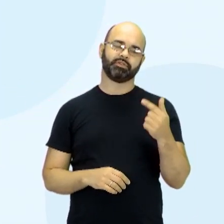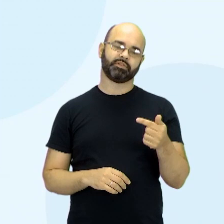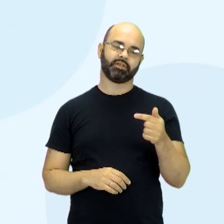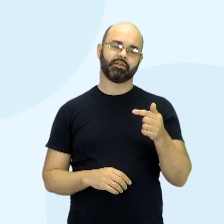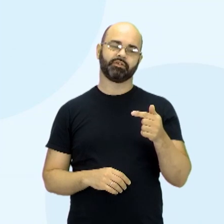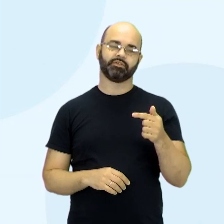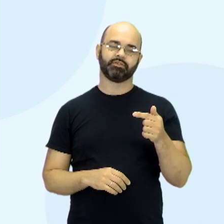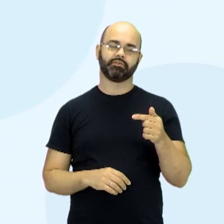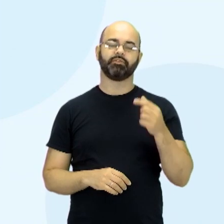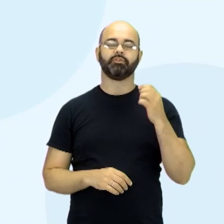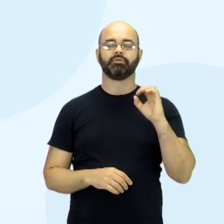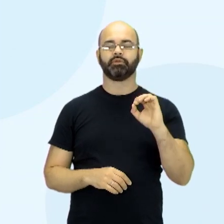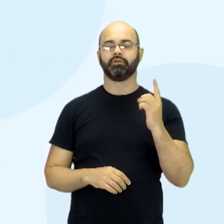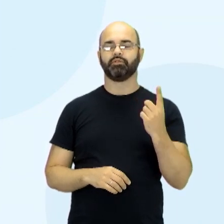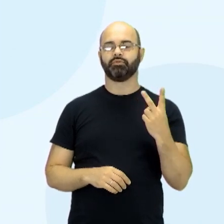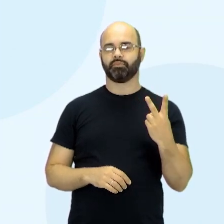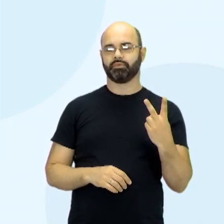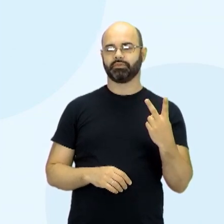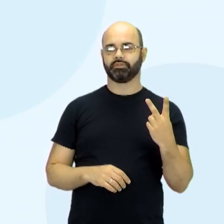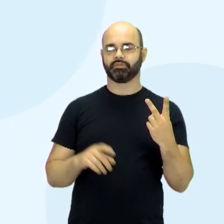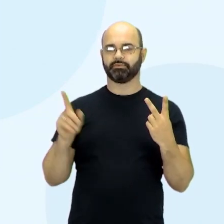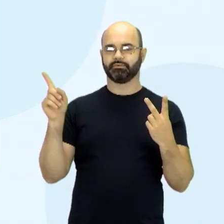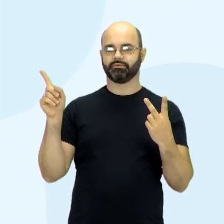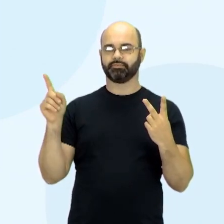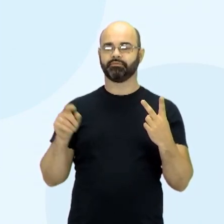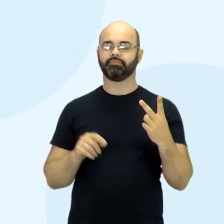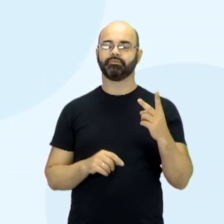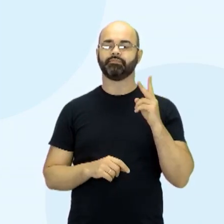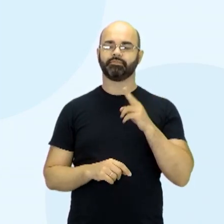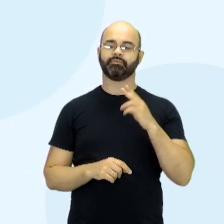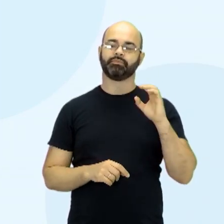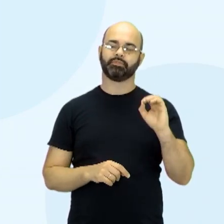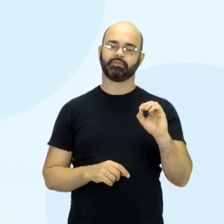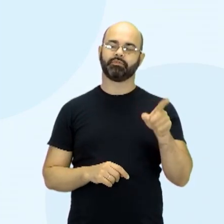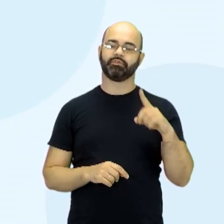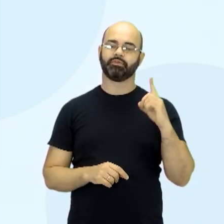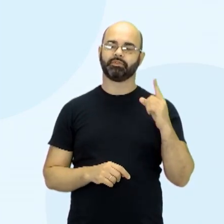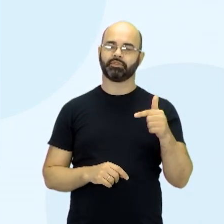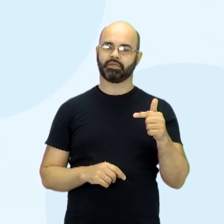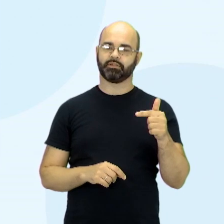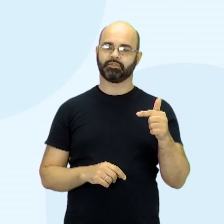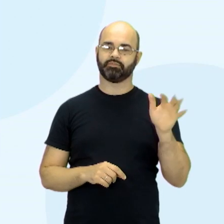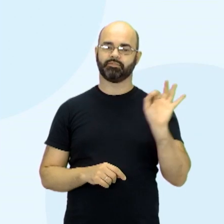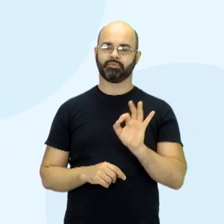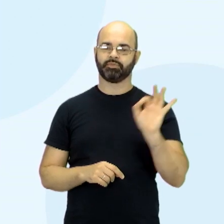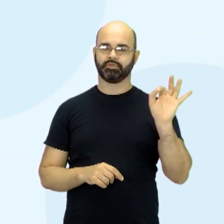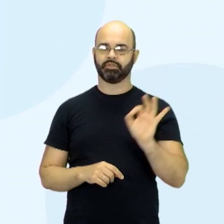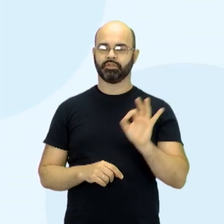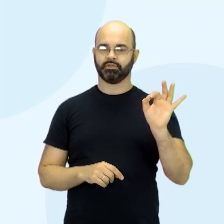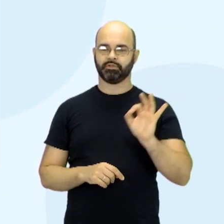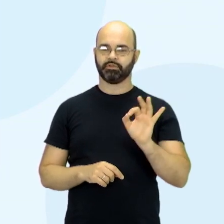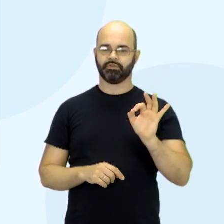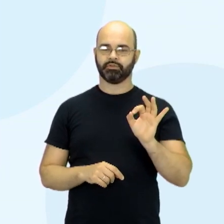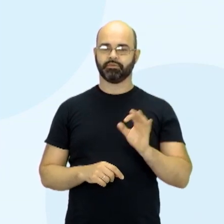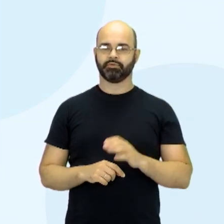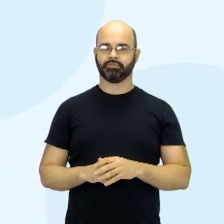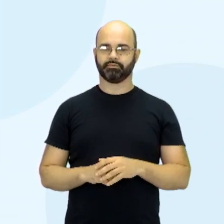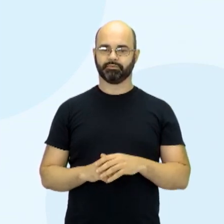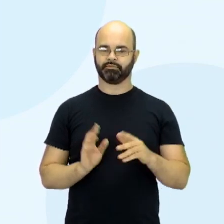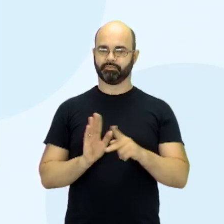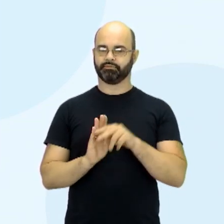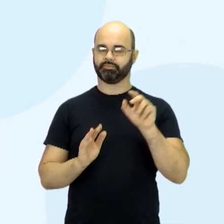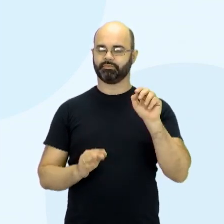647.012 hectares, o que equivale a 0,17%, né, da parte marinha aí